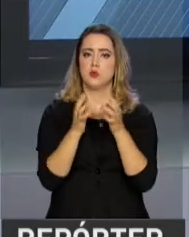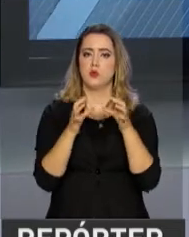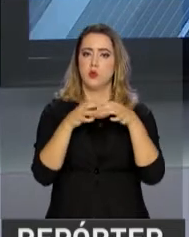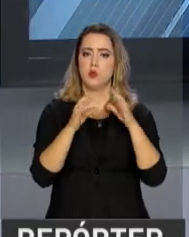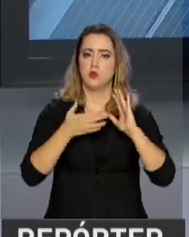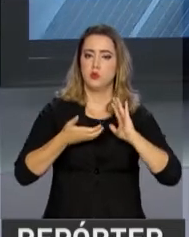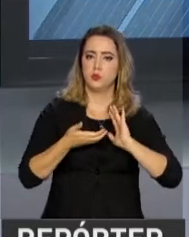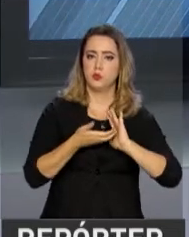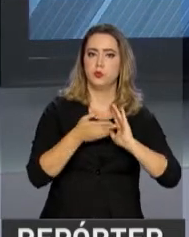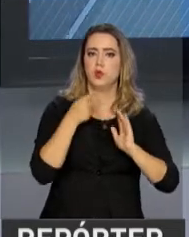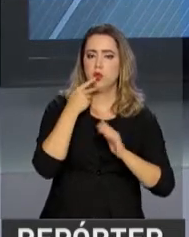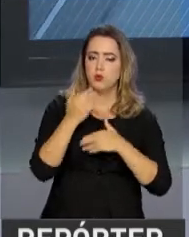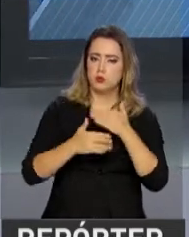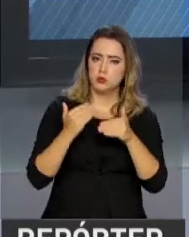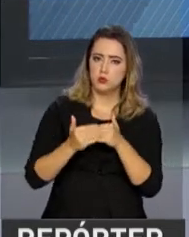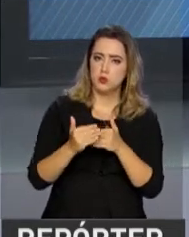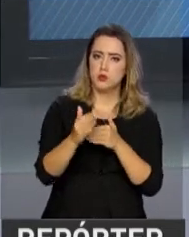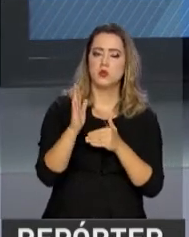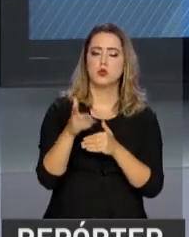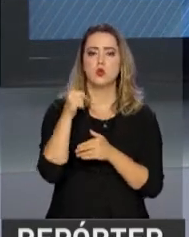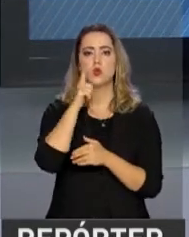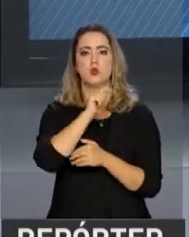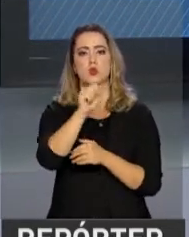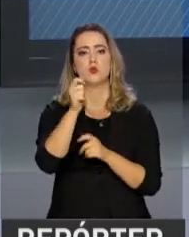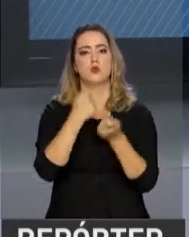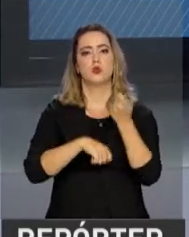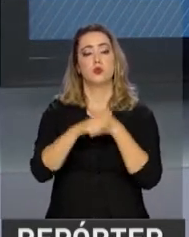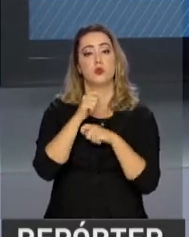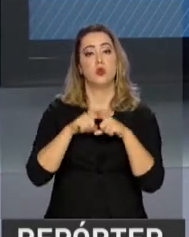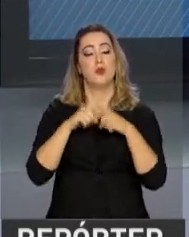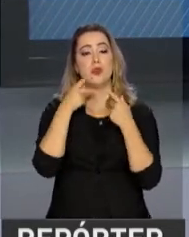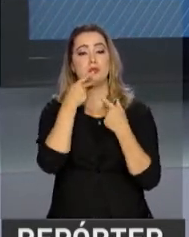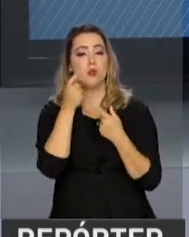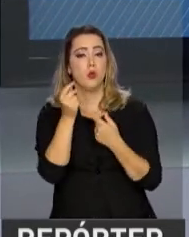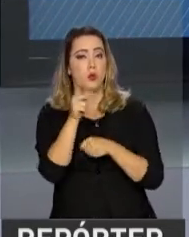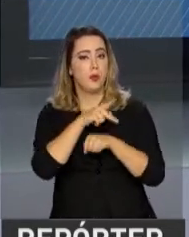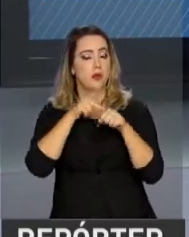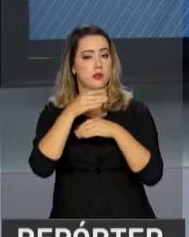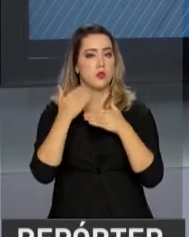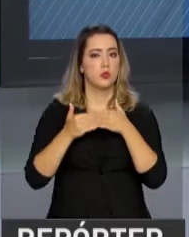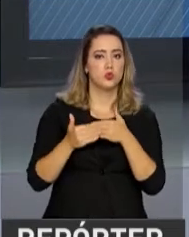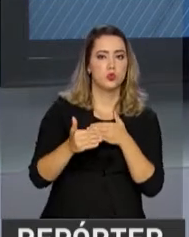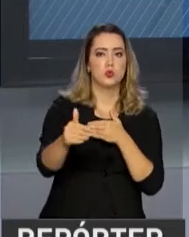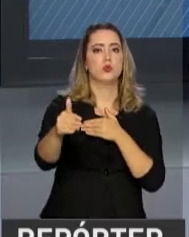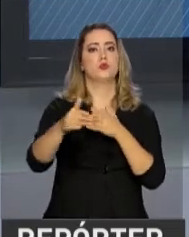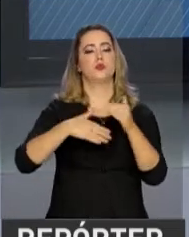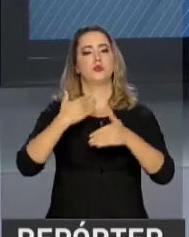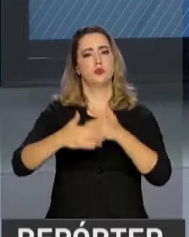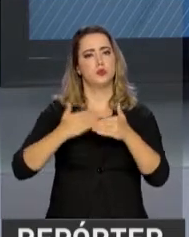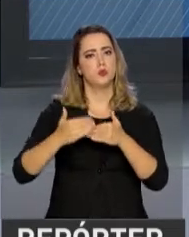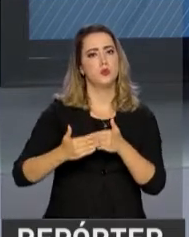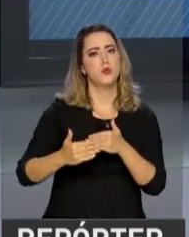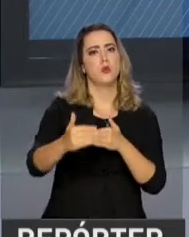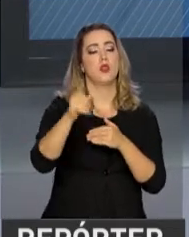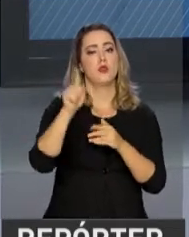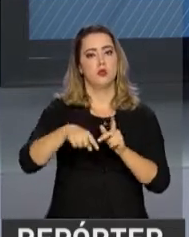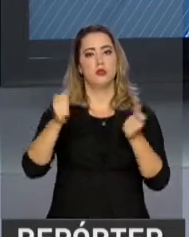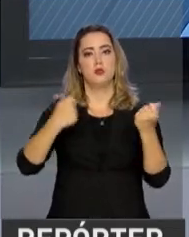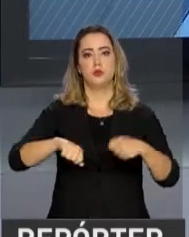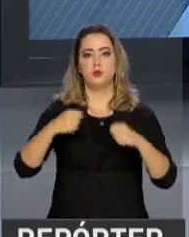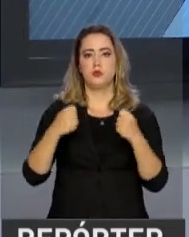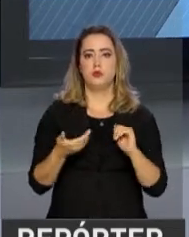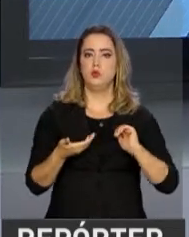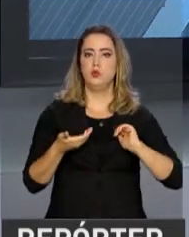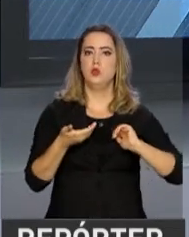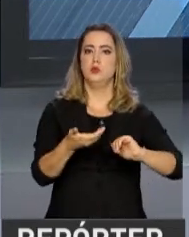falou sobre os avanços já conquistados na economia mas disse que para o país continuar a trajetória de crescimento é necessário que o